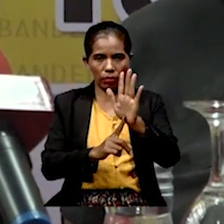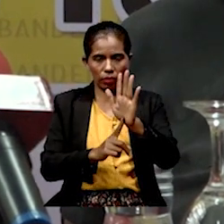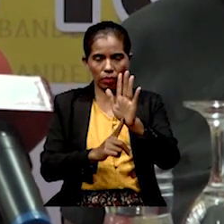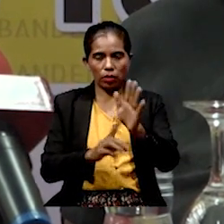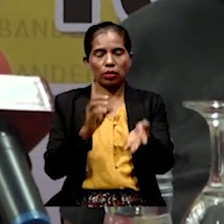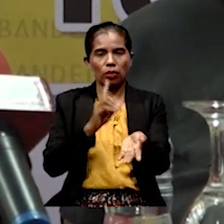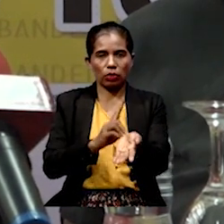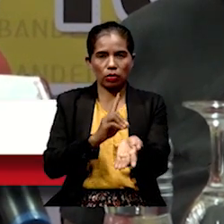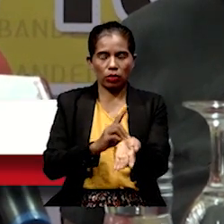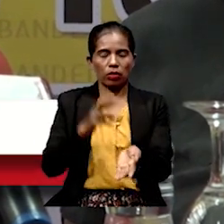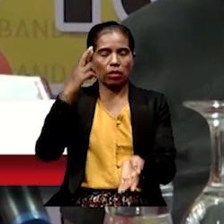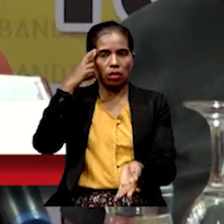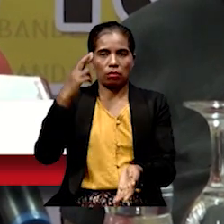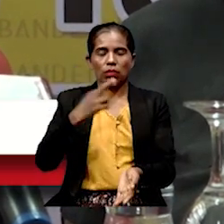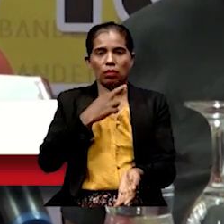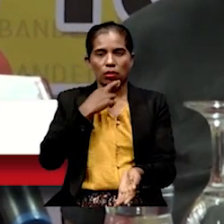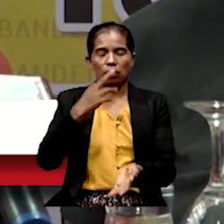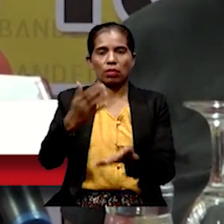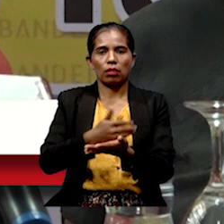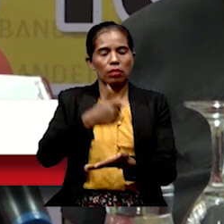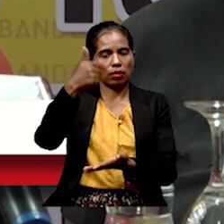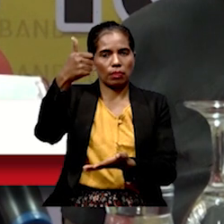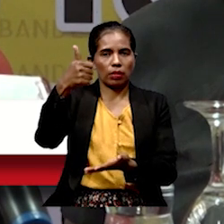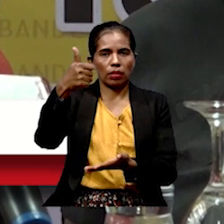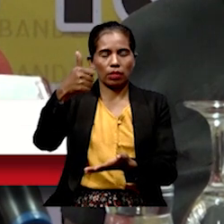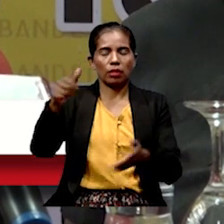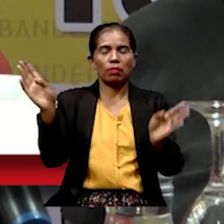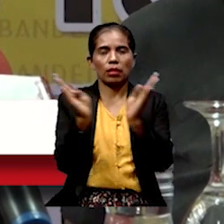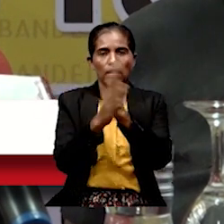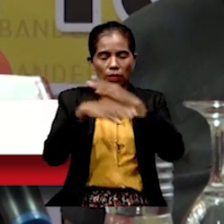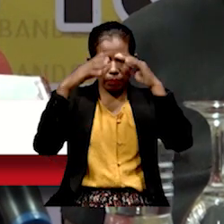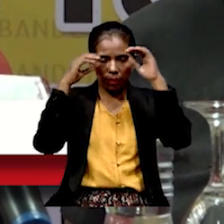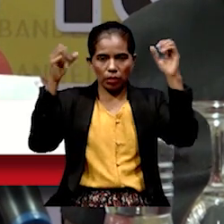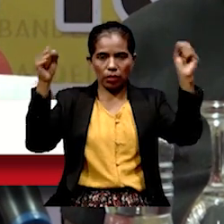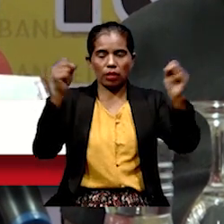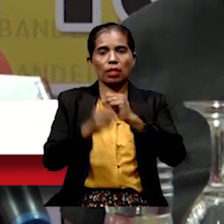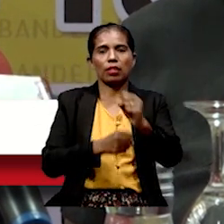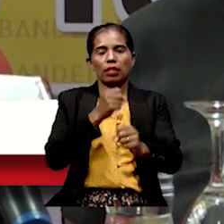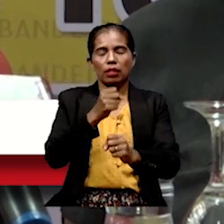Dr. José Ramos Horta, Maca Seisai, presidente da República para o período